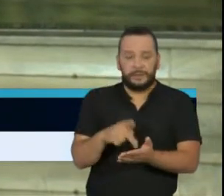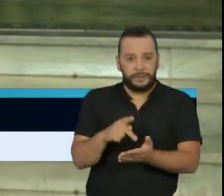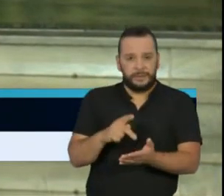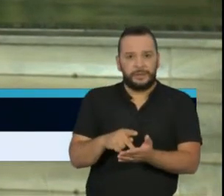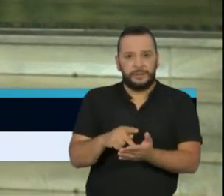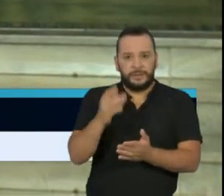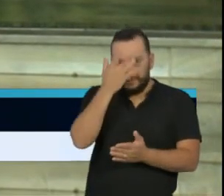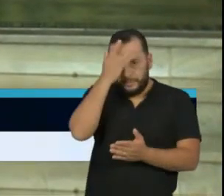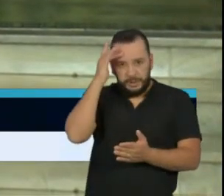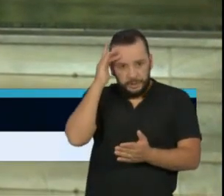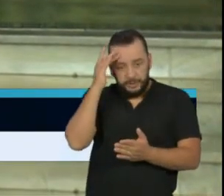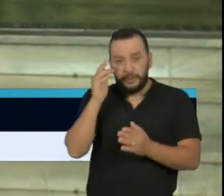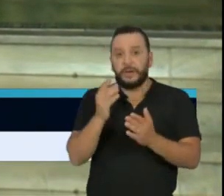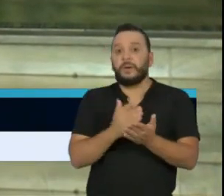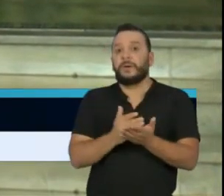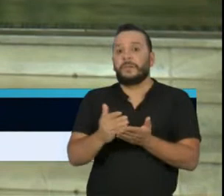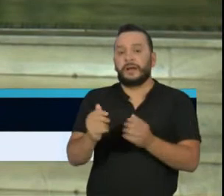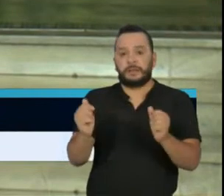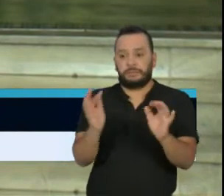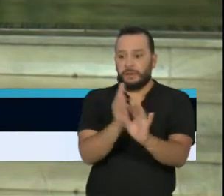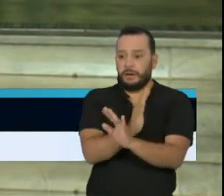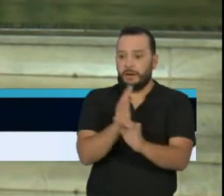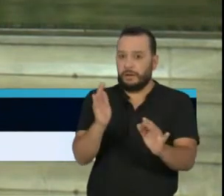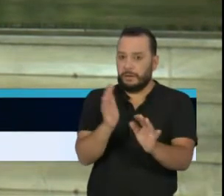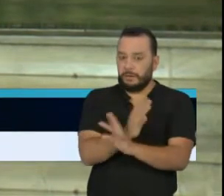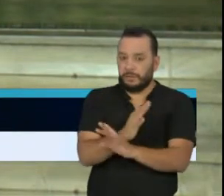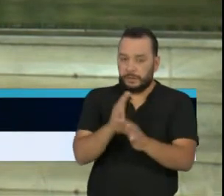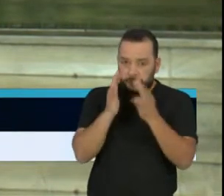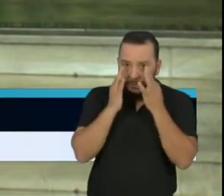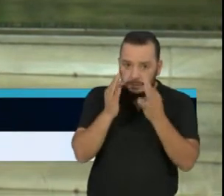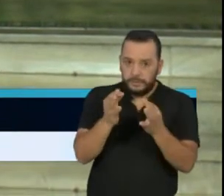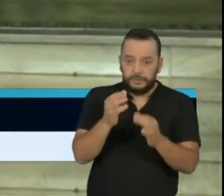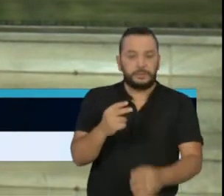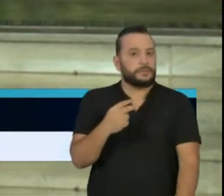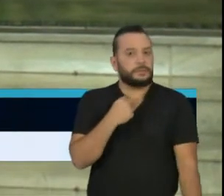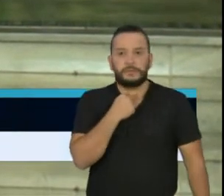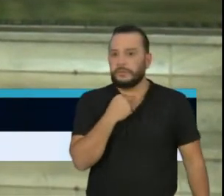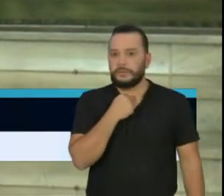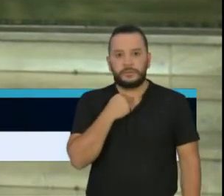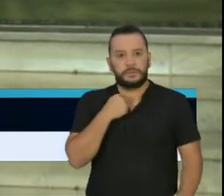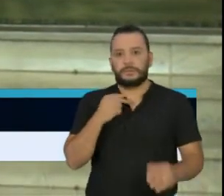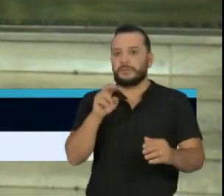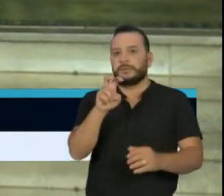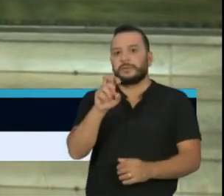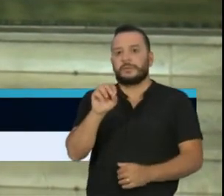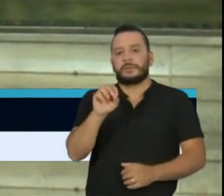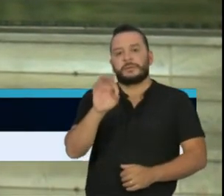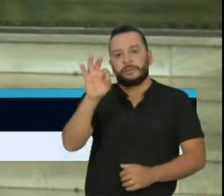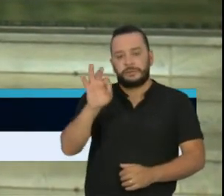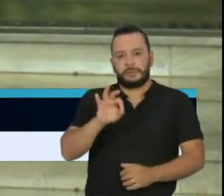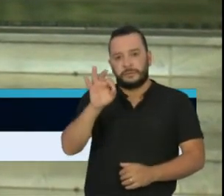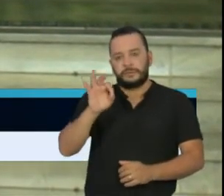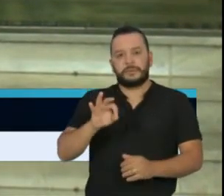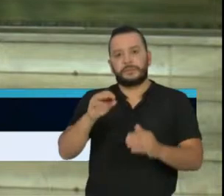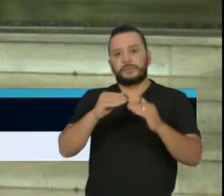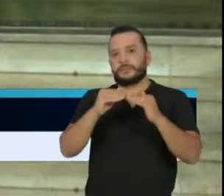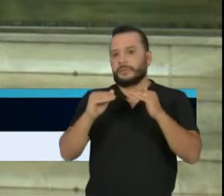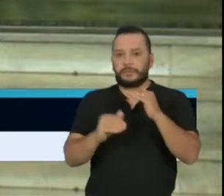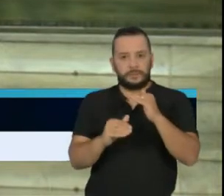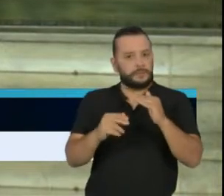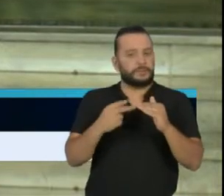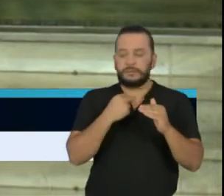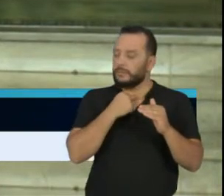acendendo o sinal amarelo. Nós não podemos baixar de 50%. Esta é a orientação